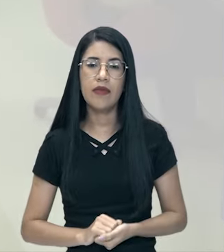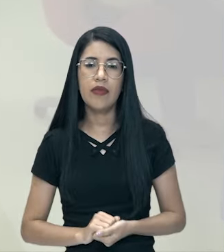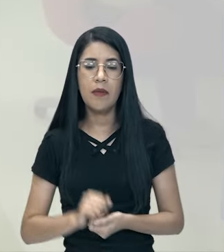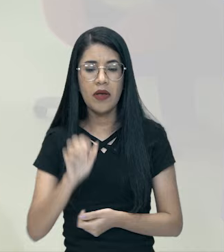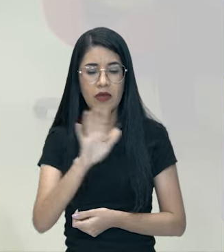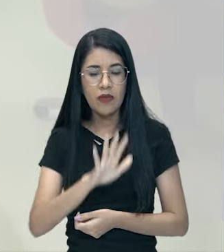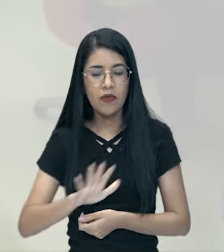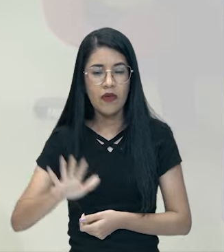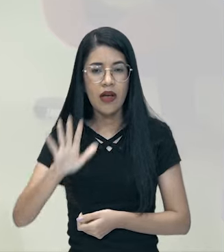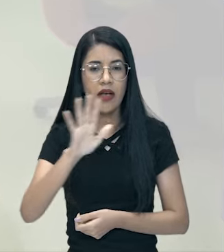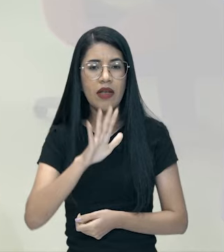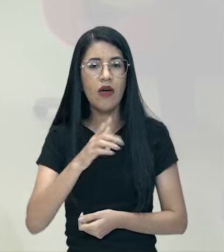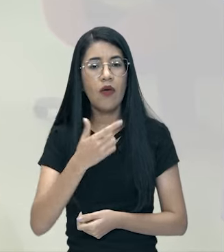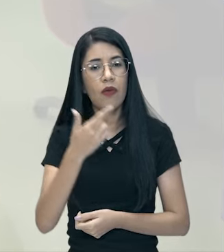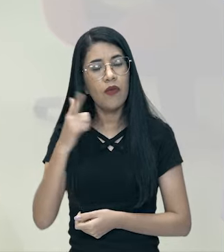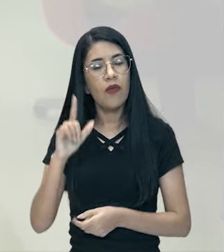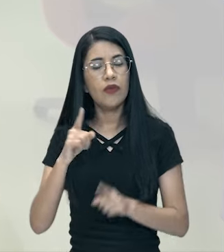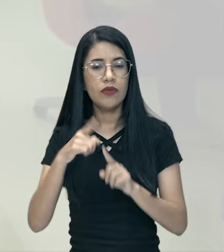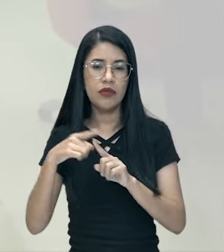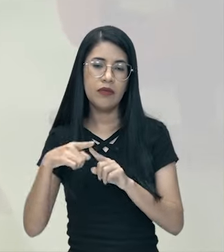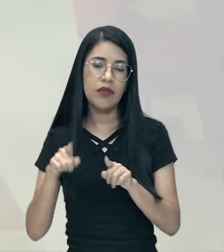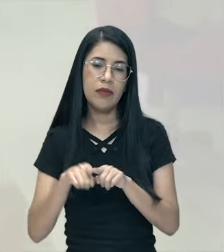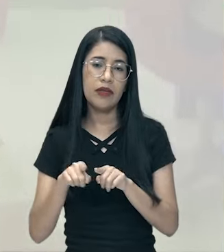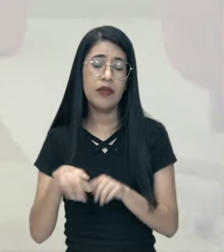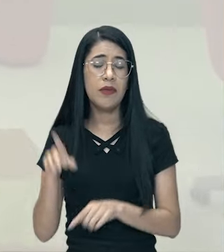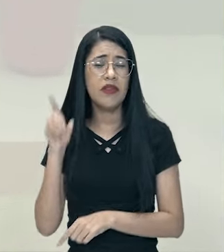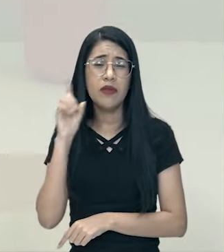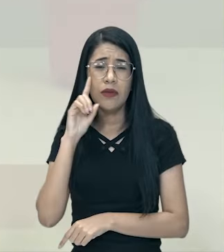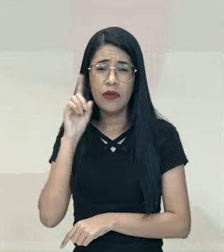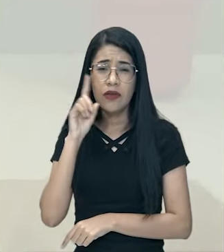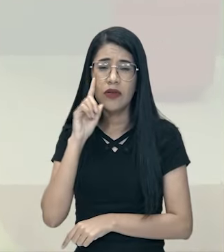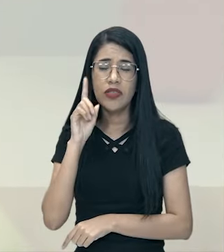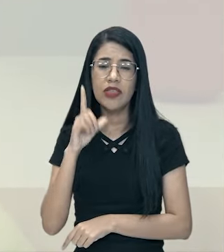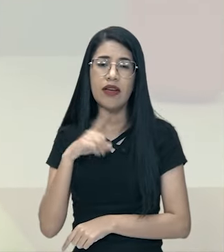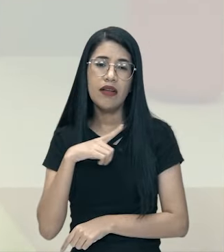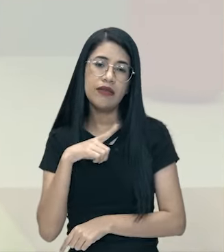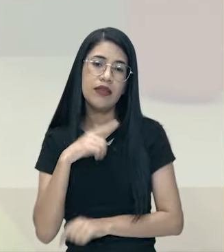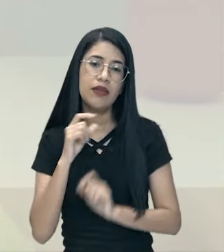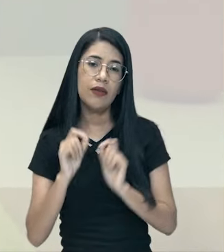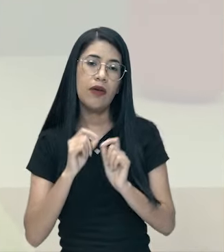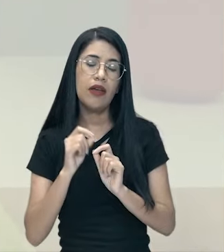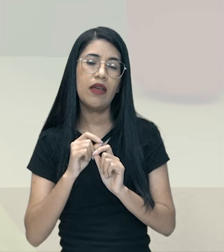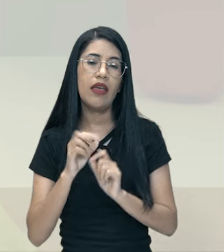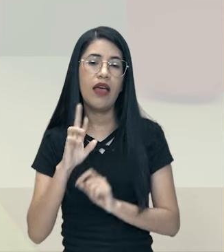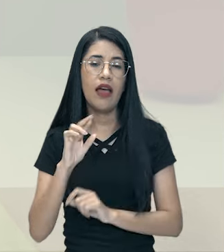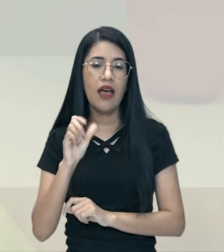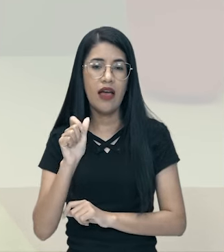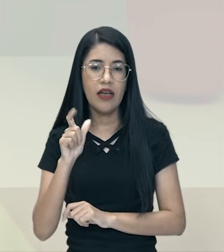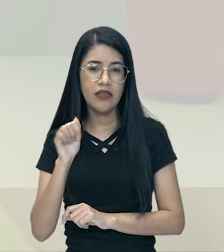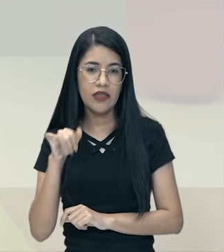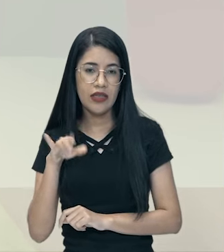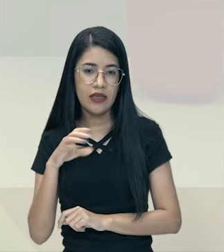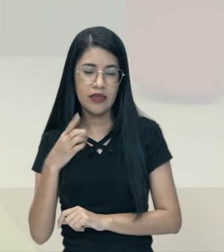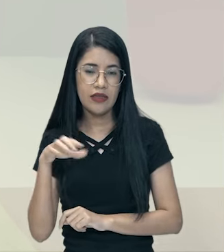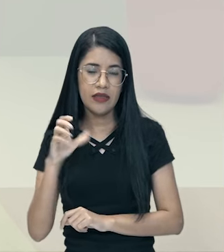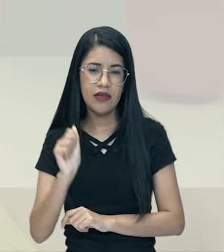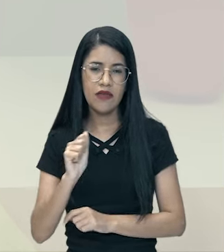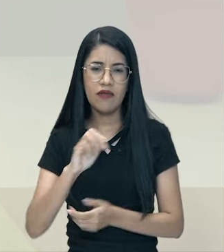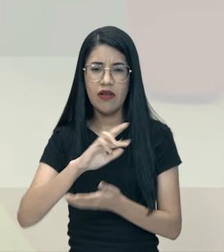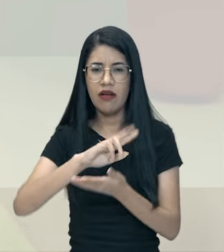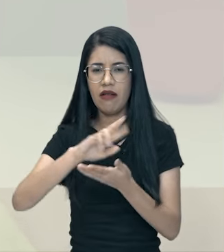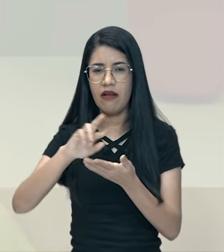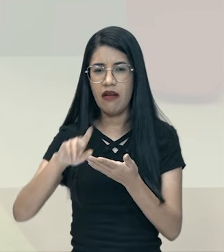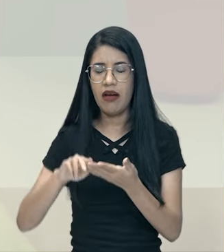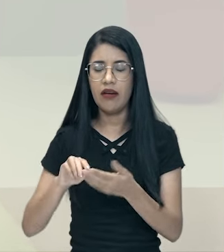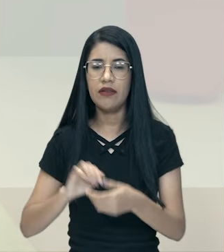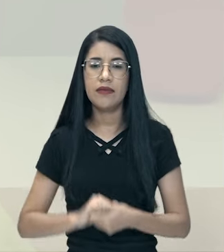seja em outro meio. Todos os dias estamos expostos à radiação de diversas fontes. E